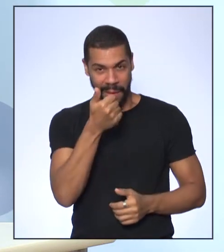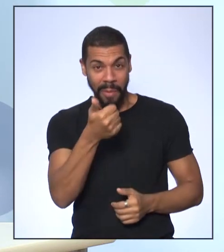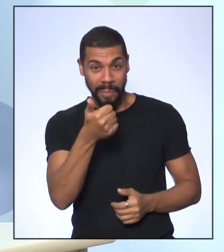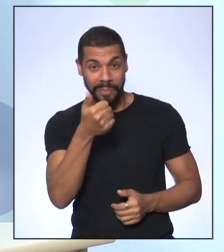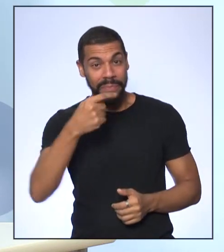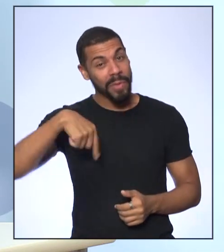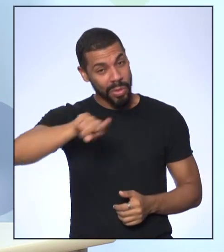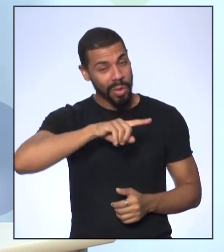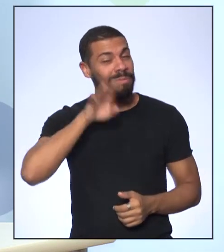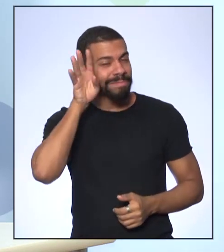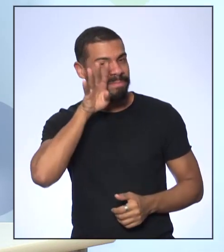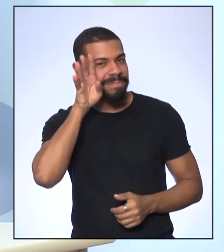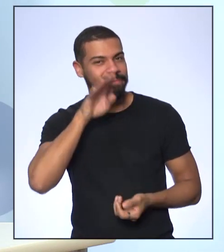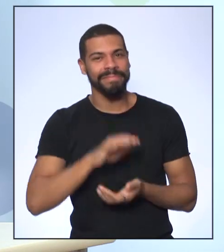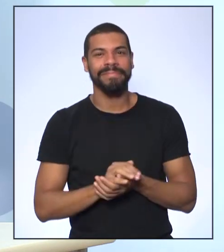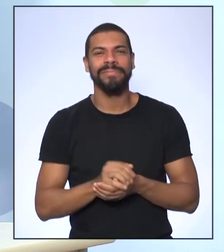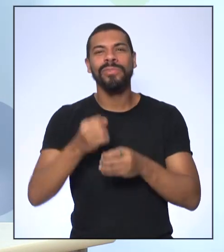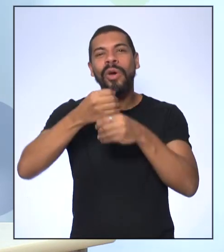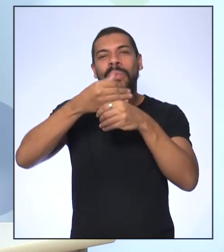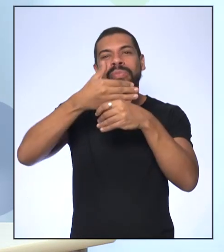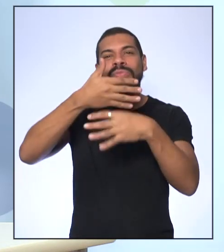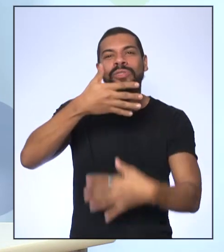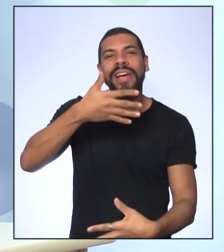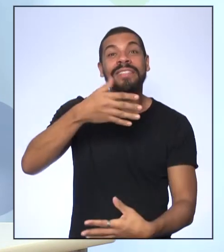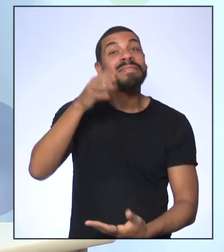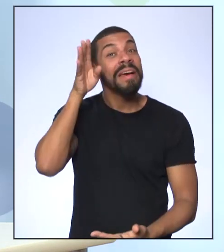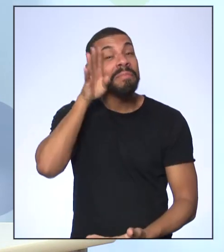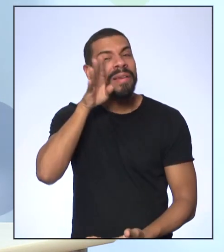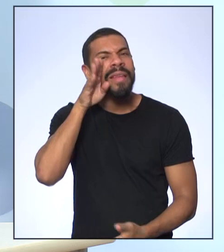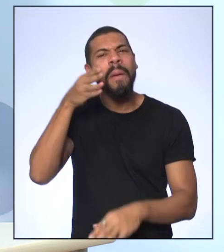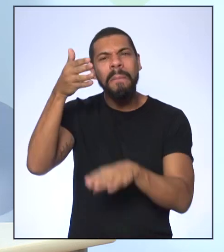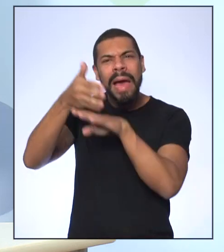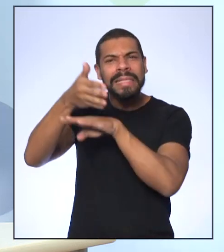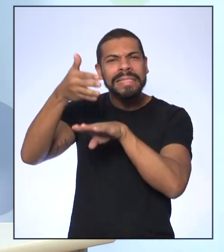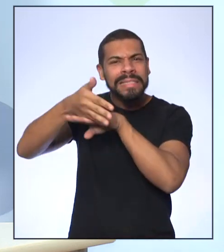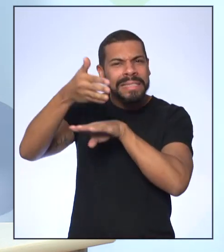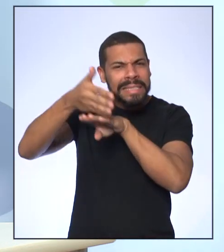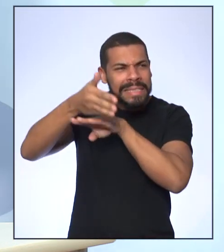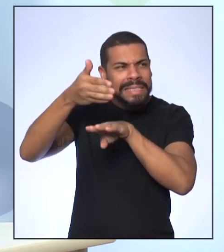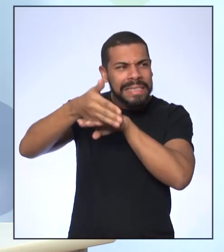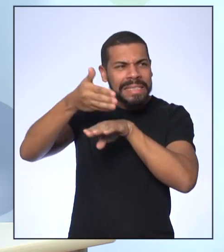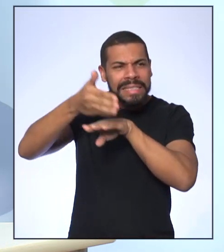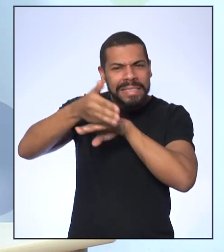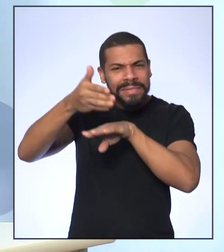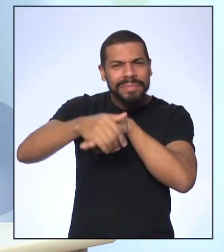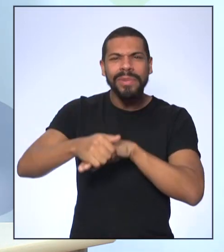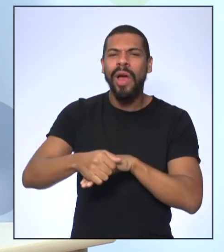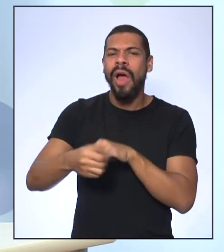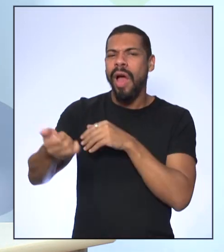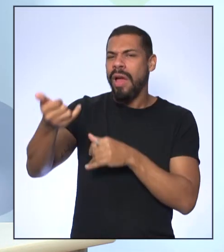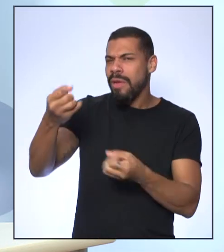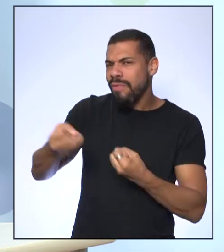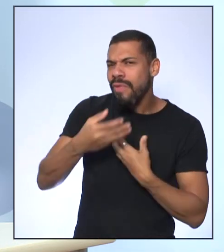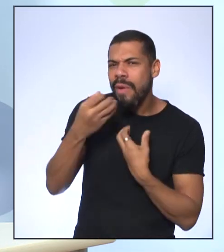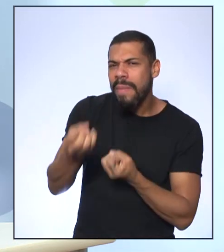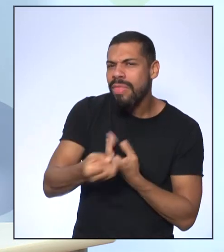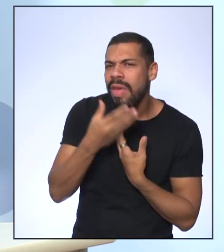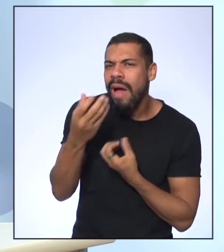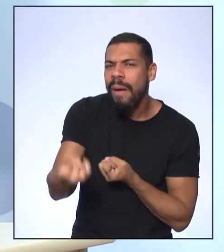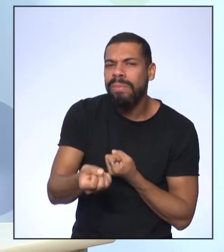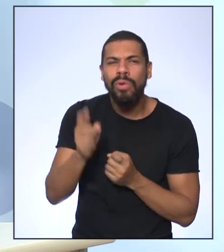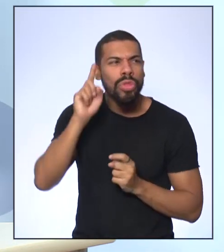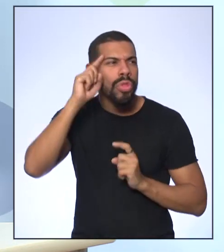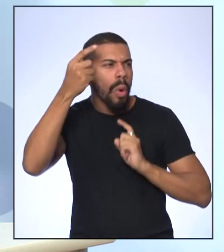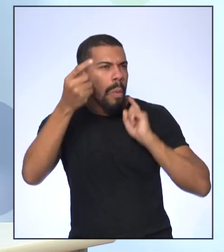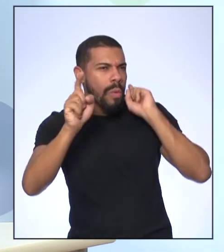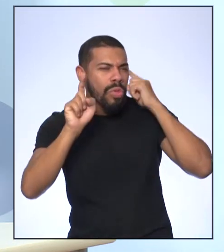nós também é difícil, então o chat ajuda muito. Então participem mesmo do chat, troquem informações, mandem as questões